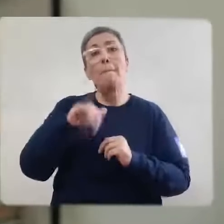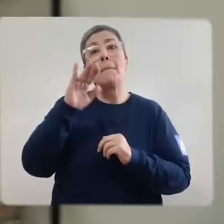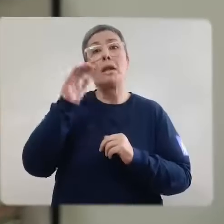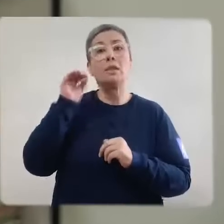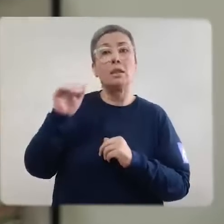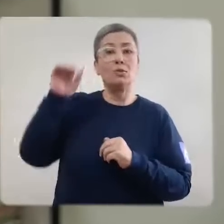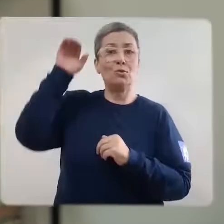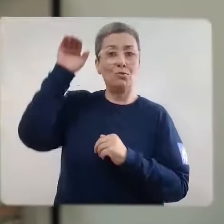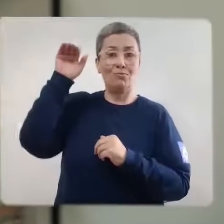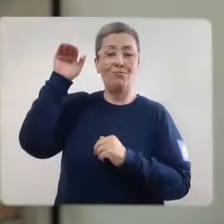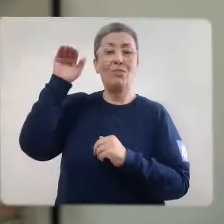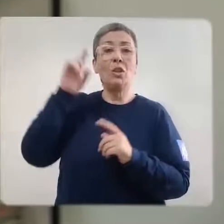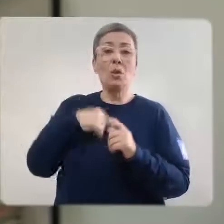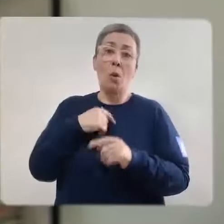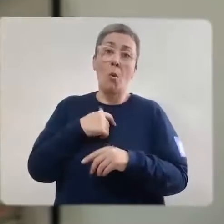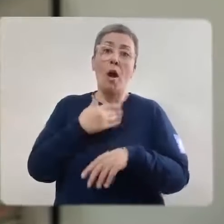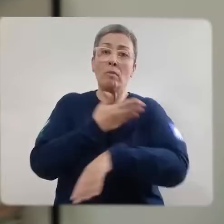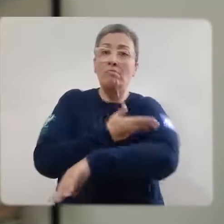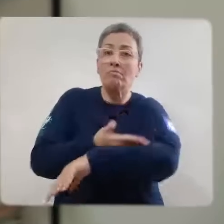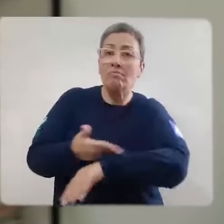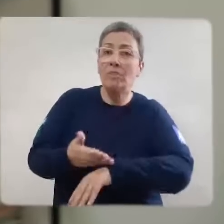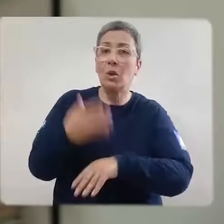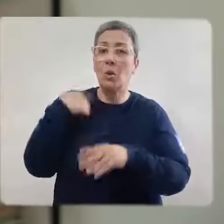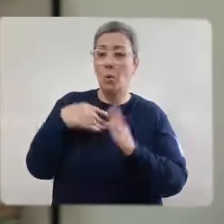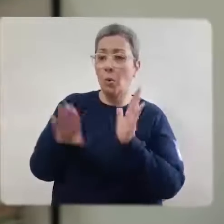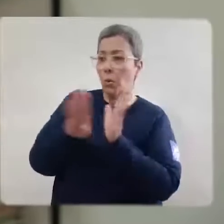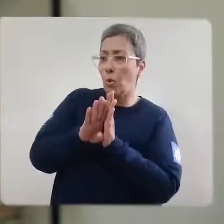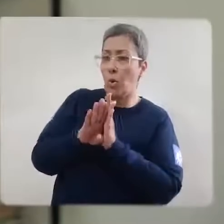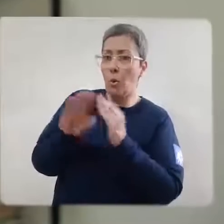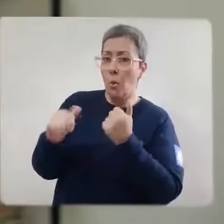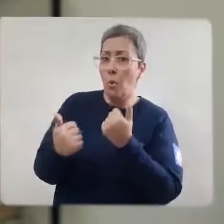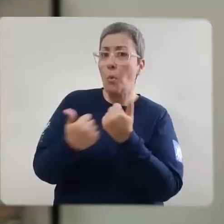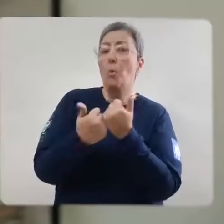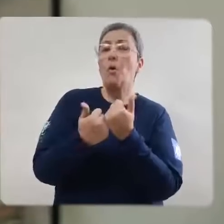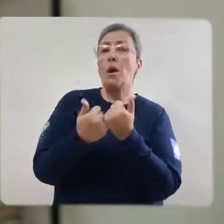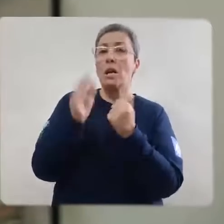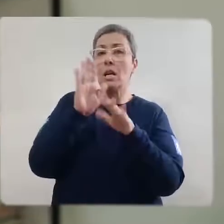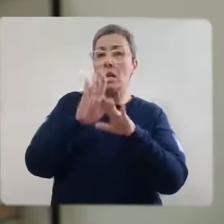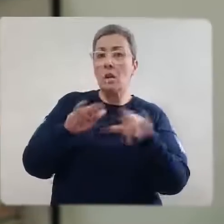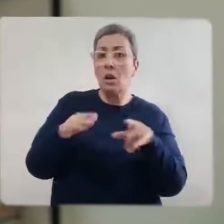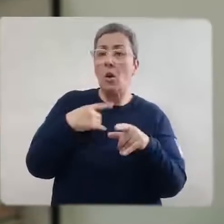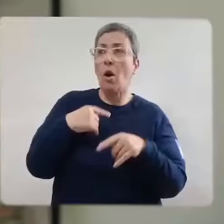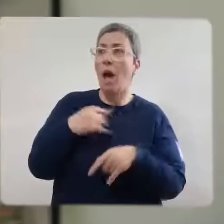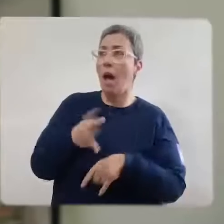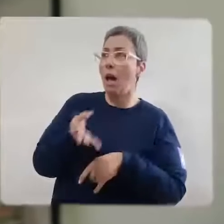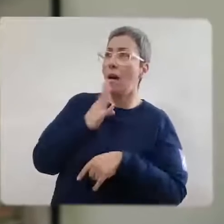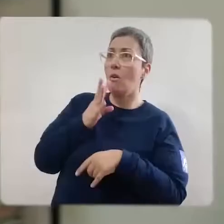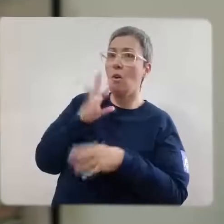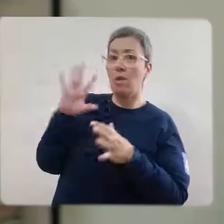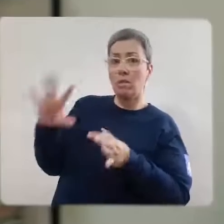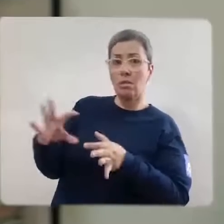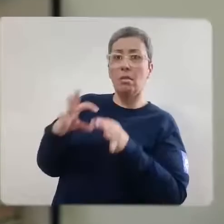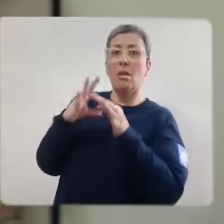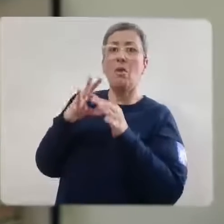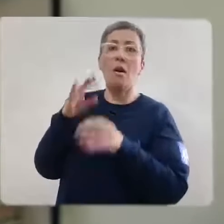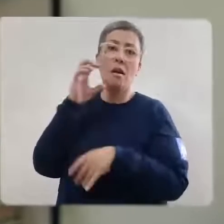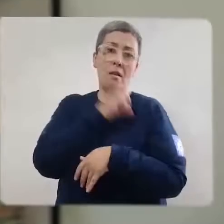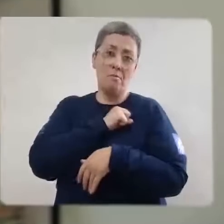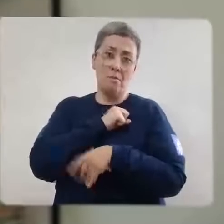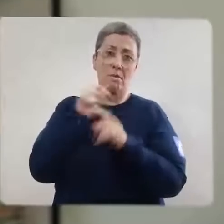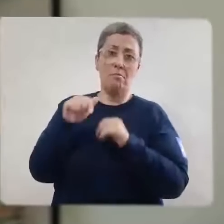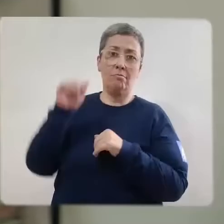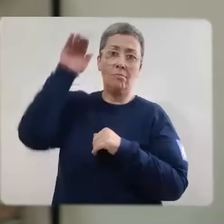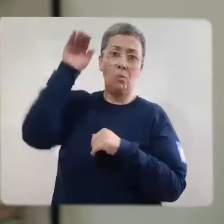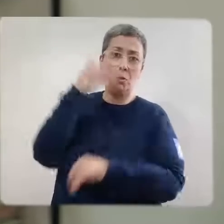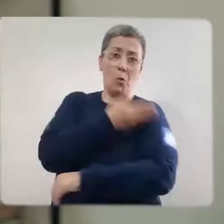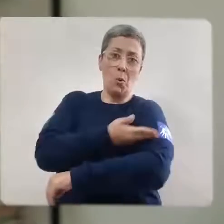mais com adultos. Então é comum, quando chega um auxílio, um apoio, essa criança já começa a criar um vínculo rápido